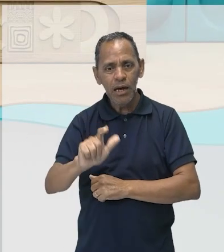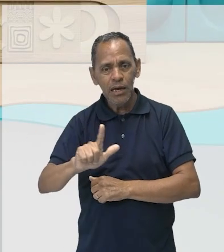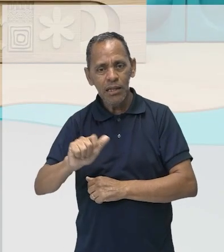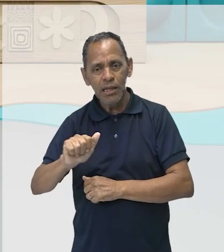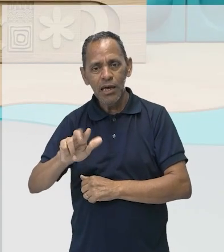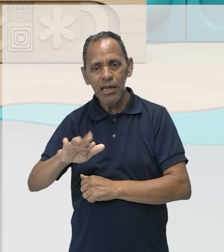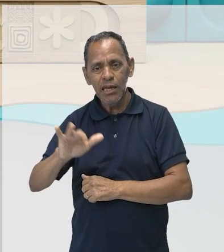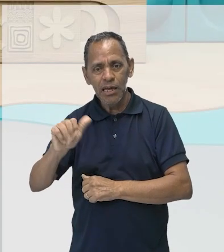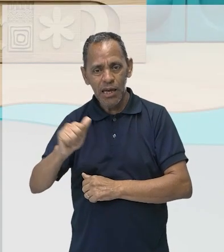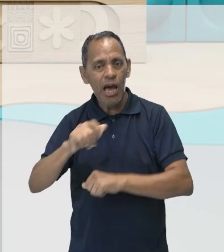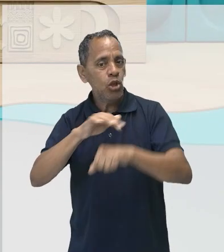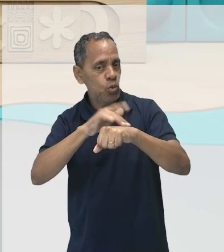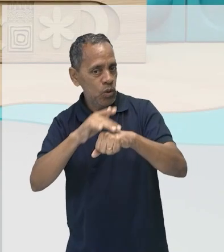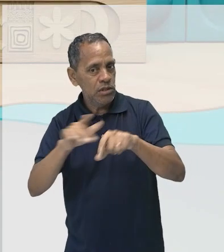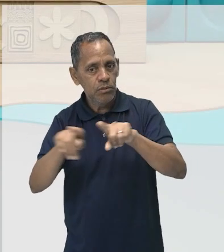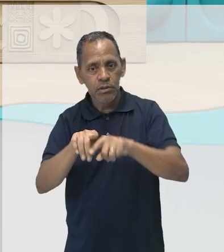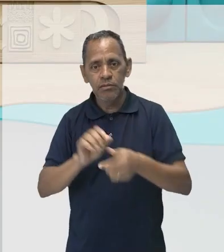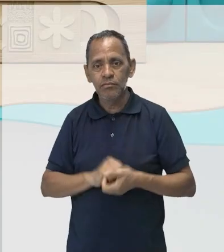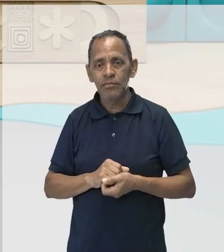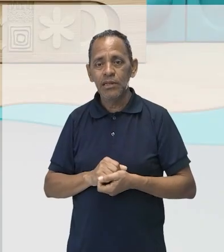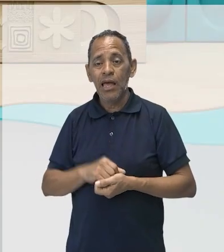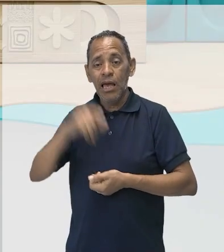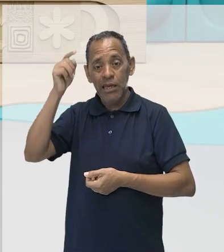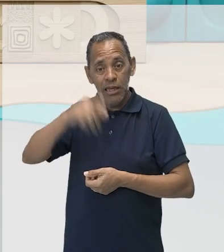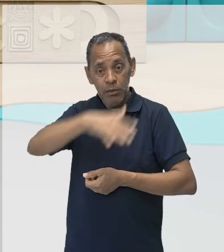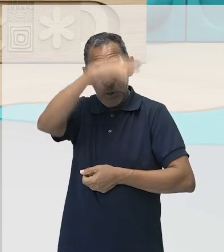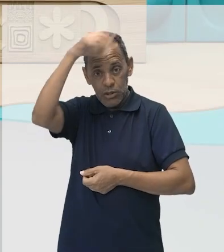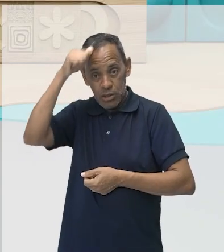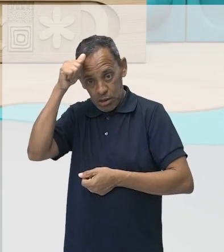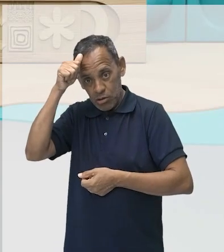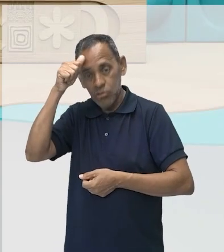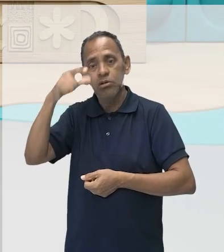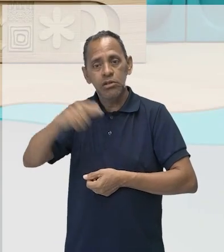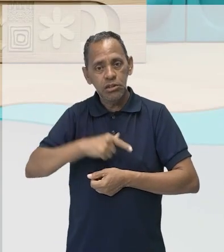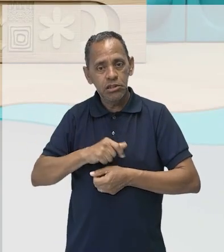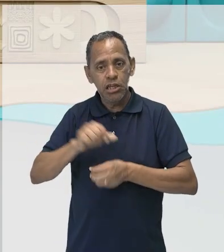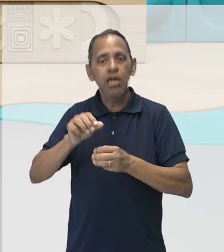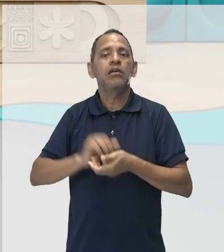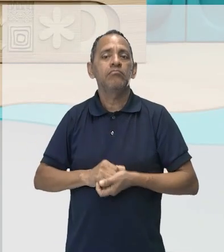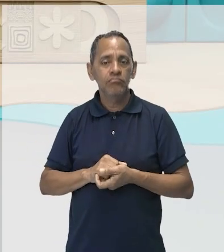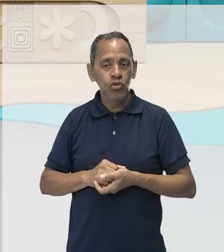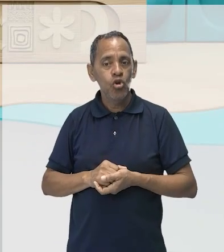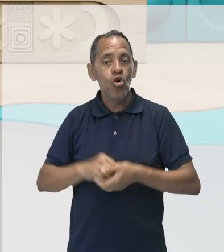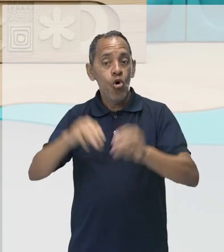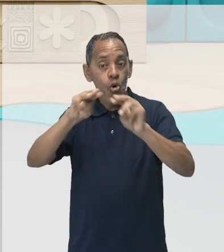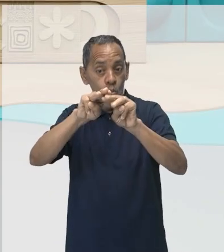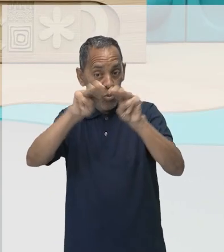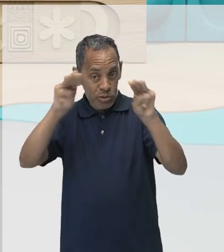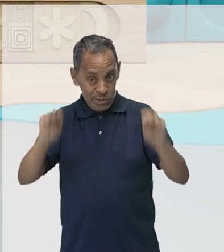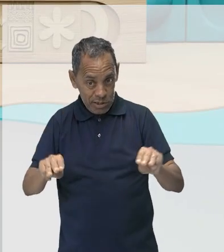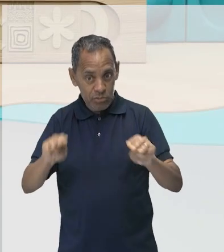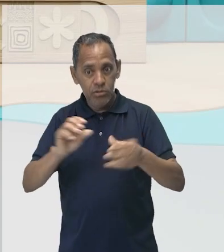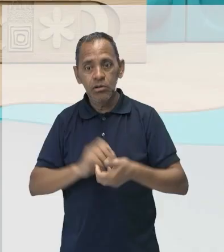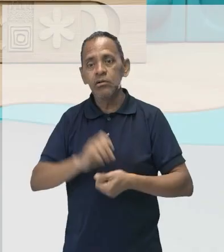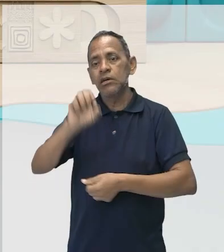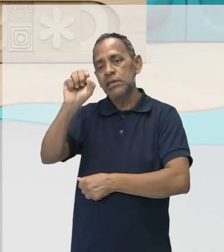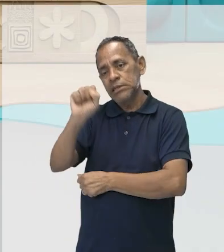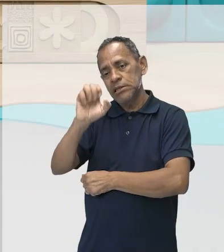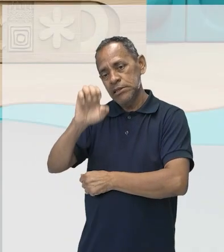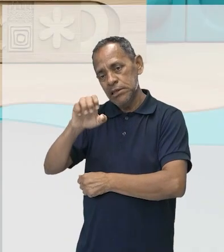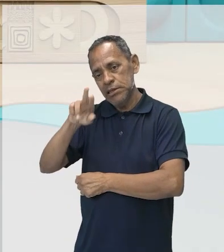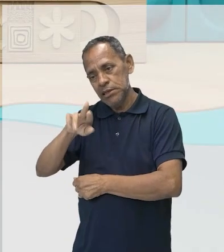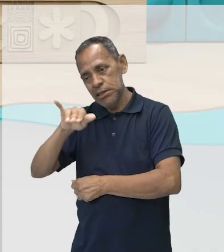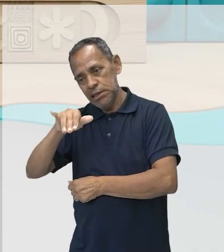seringal, né? Tanto é que nós temos aqui em Manaus, quem puder vir, conhecer o Museu do Seringal, né, que conta